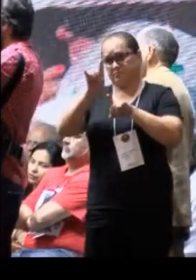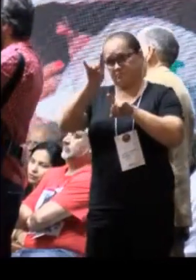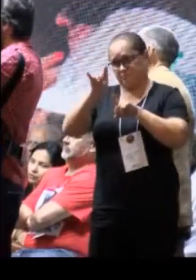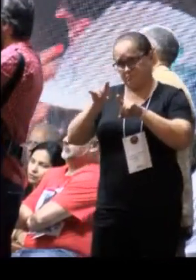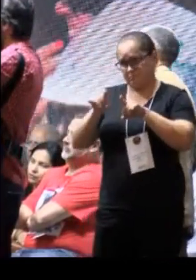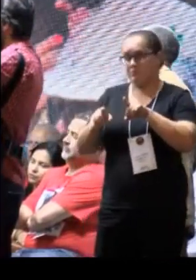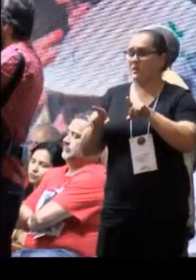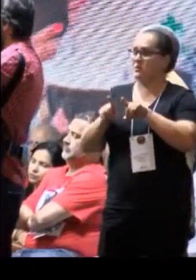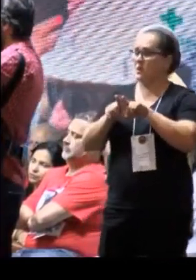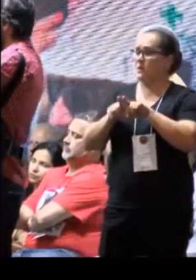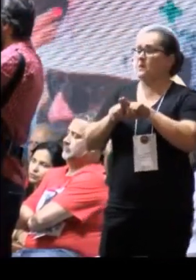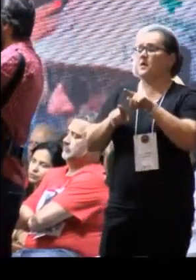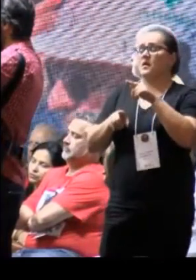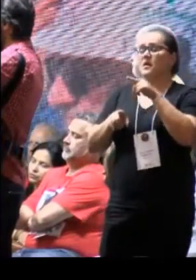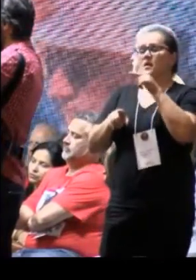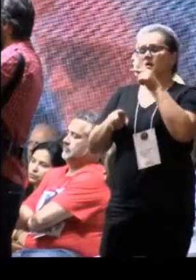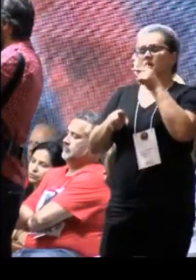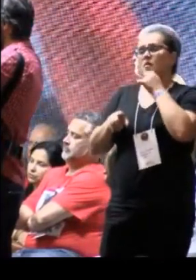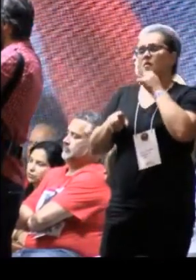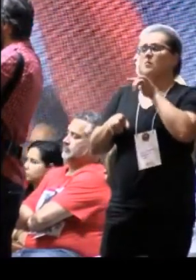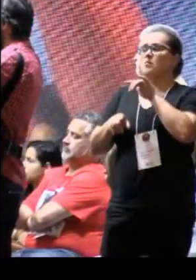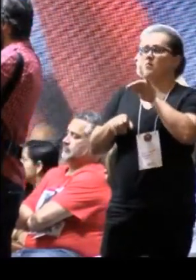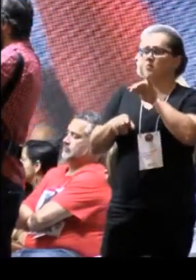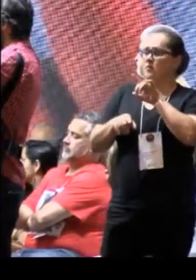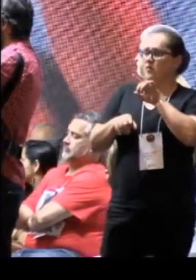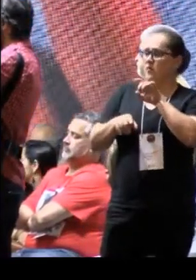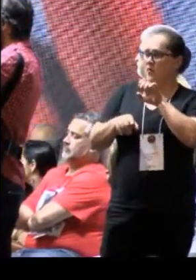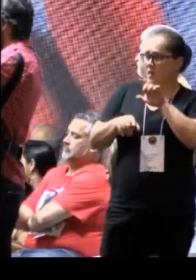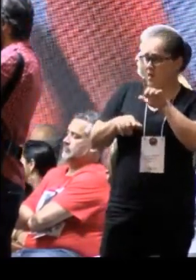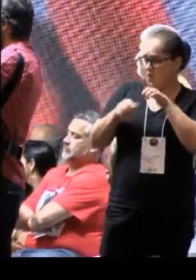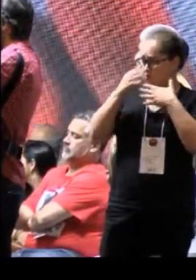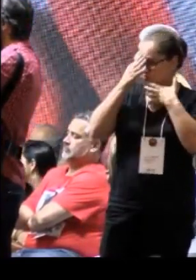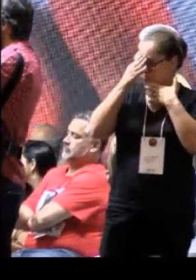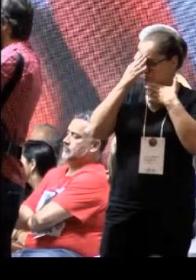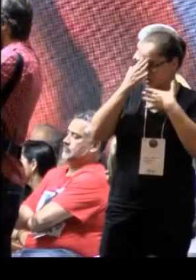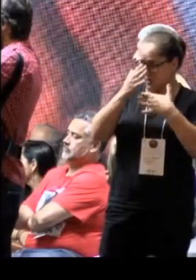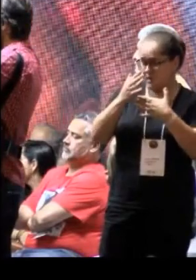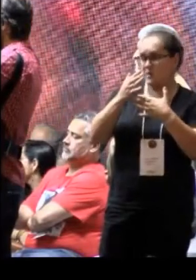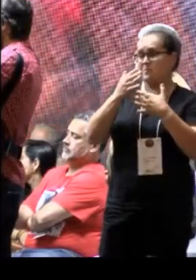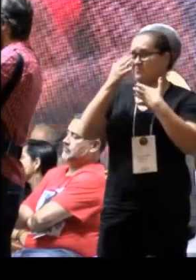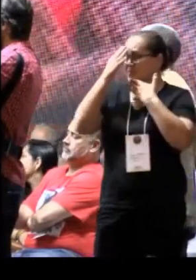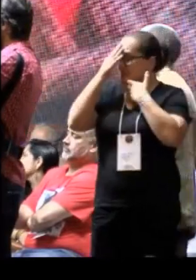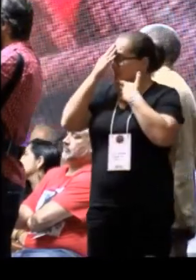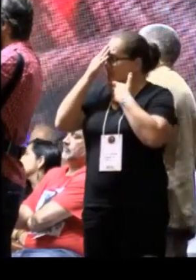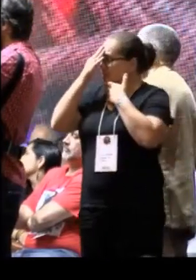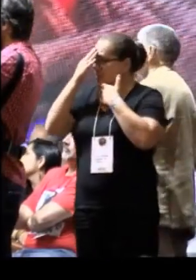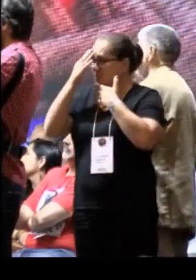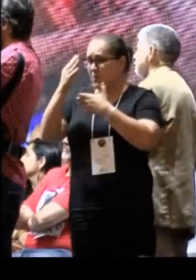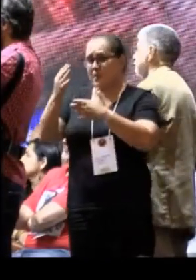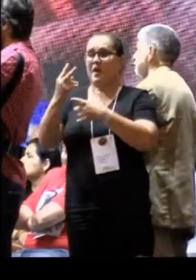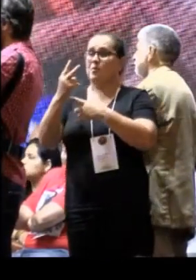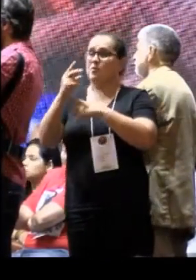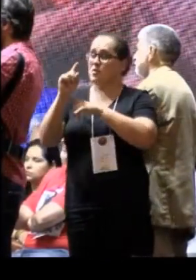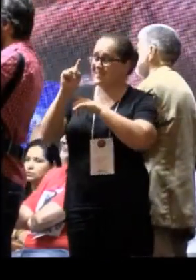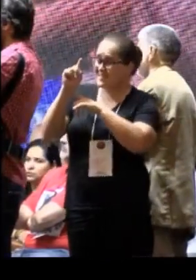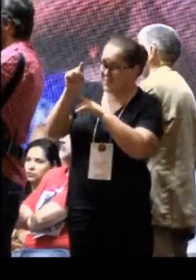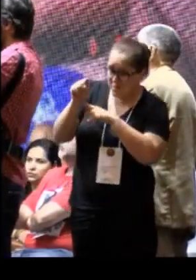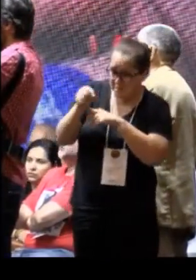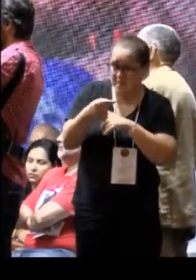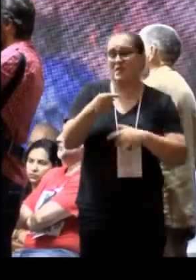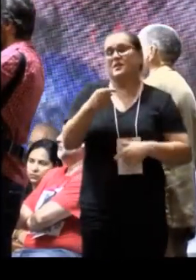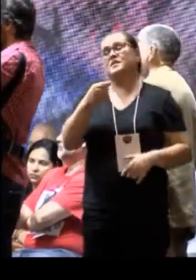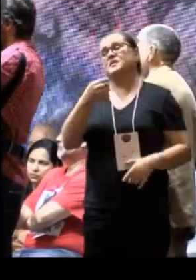ao companheiro familiar do Fidel, os meus agradecimentos e obrigado por